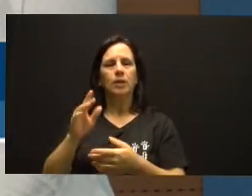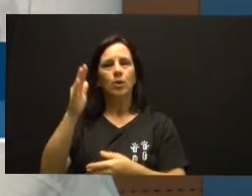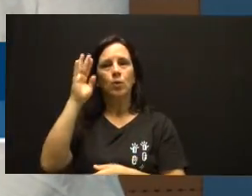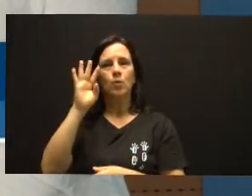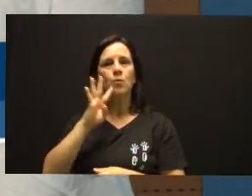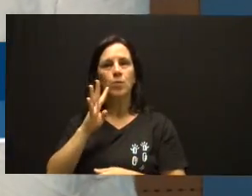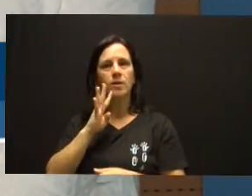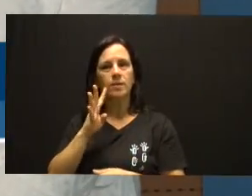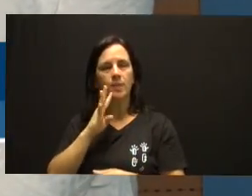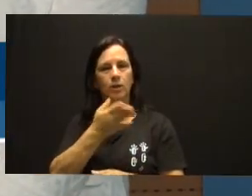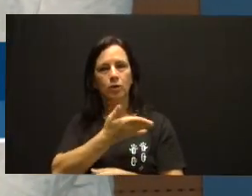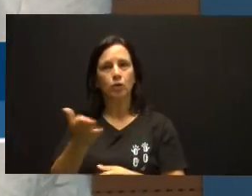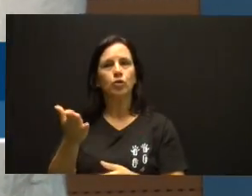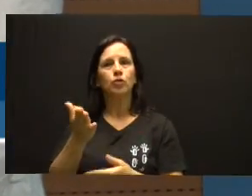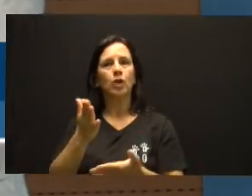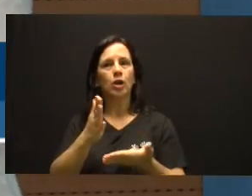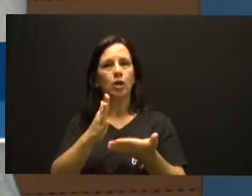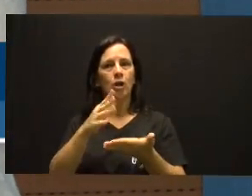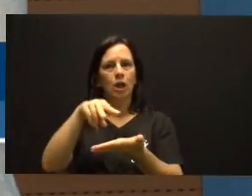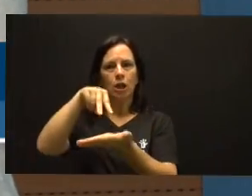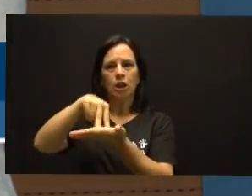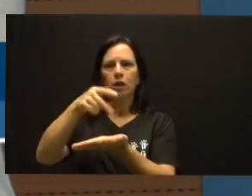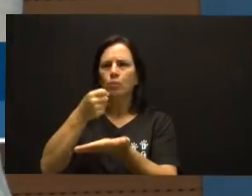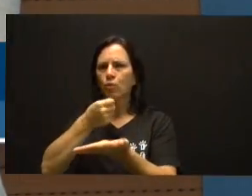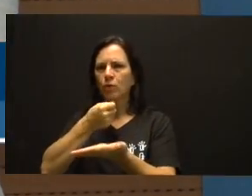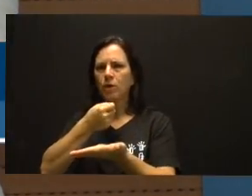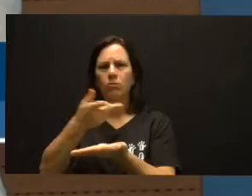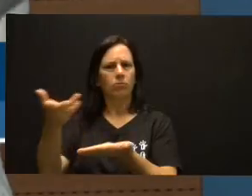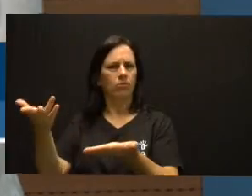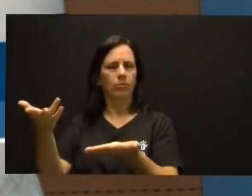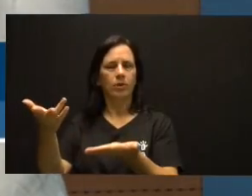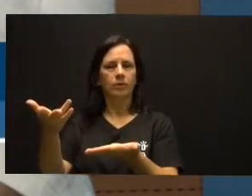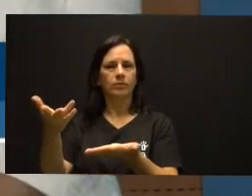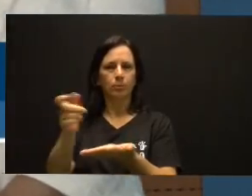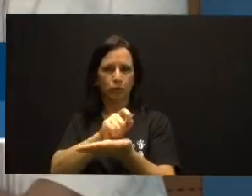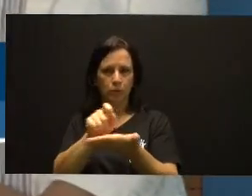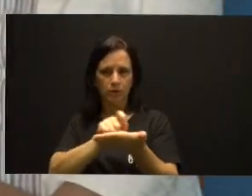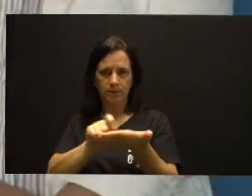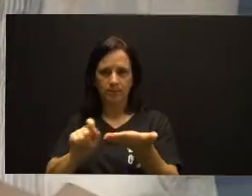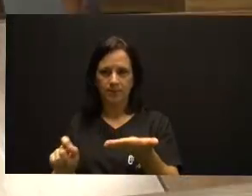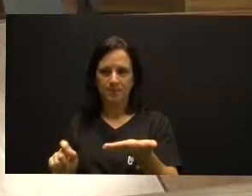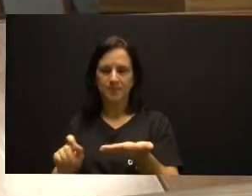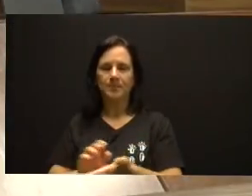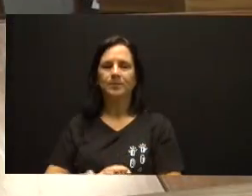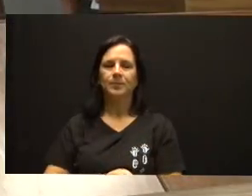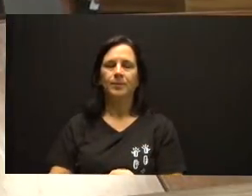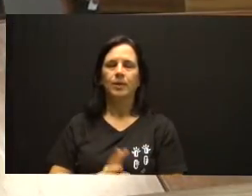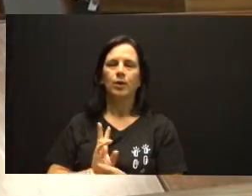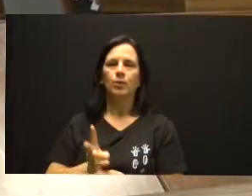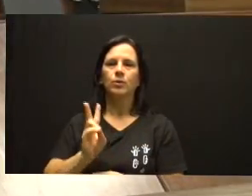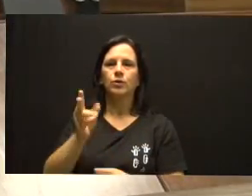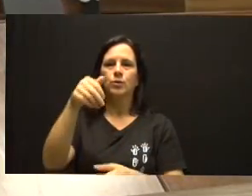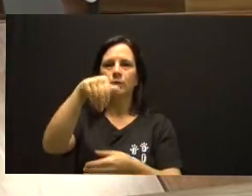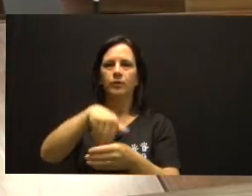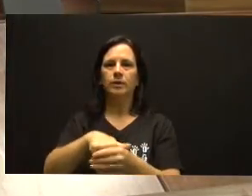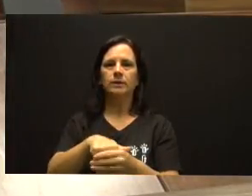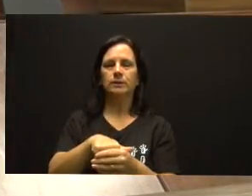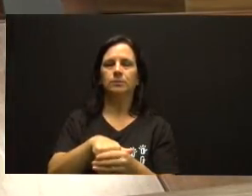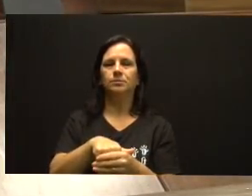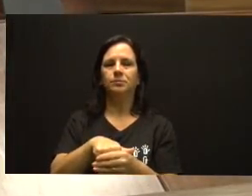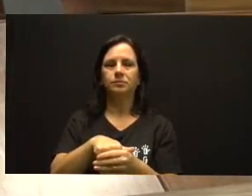cientes, a tribuna livre foi aprovado e a hora que quiser é só se inscrever que pode falar naturalmente. É só, presidente. Continua em